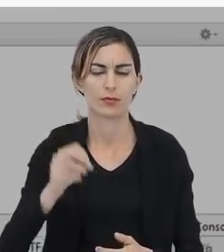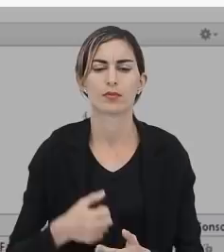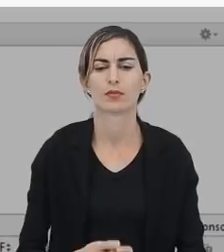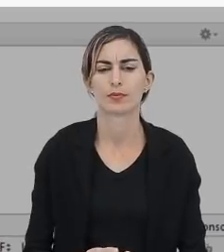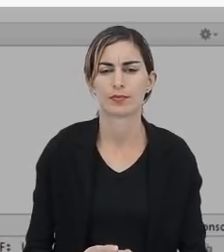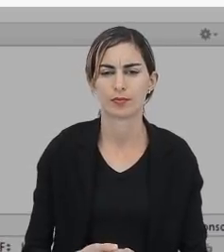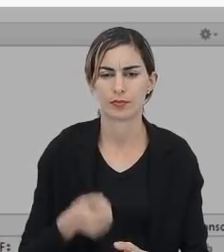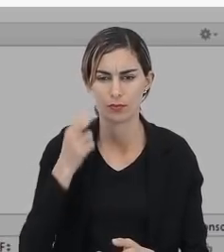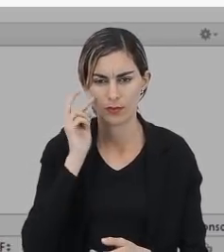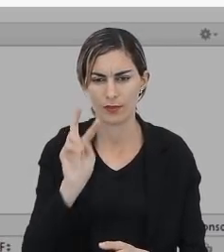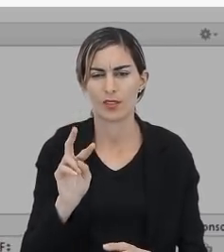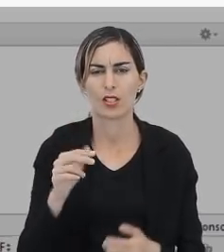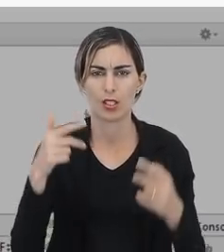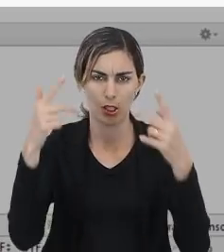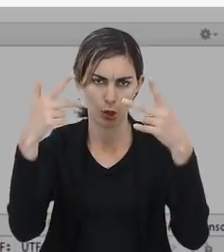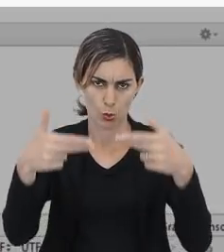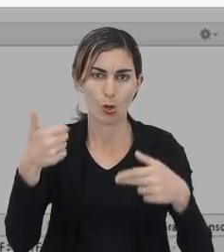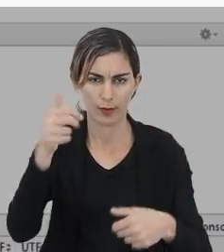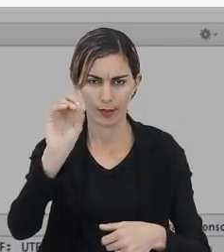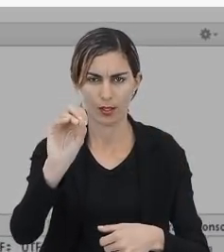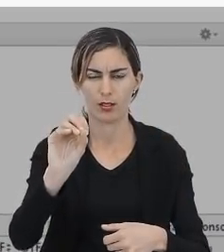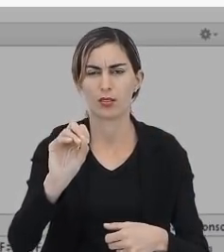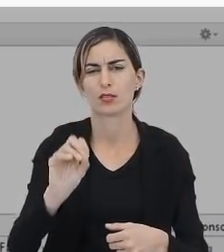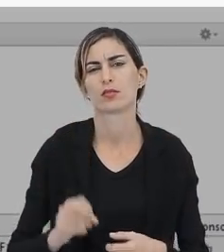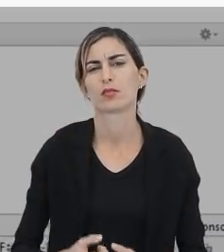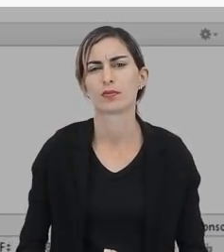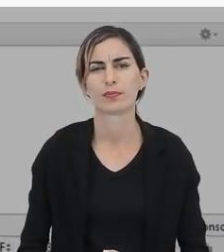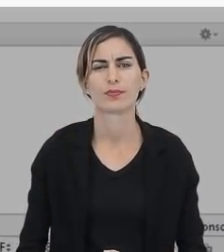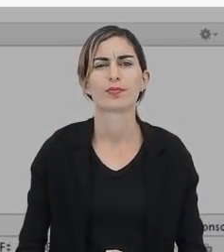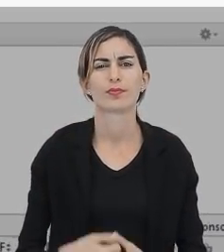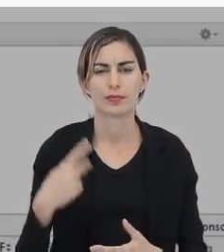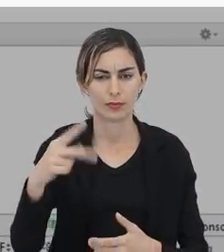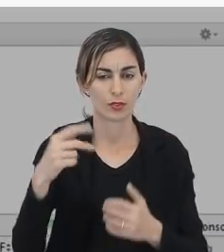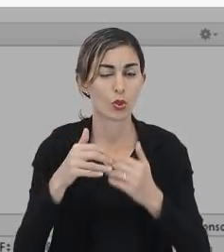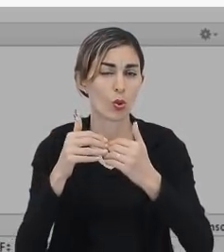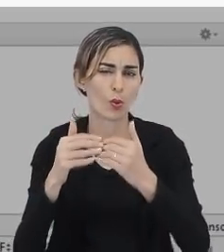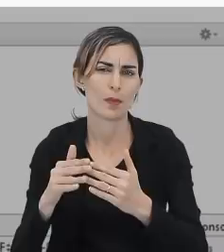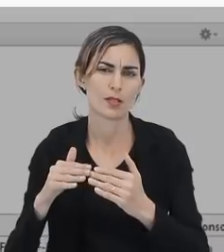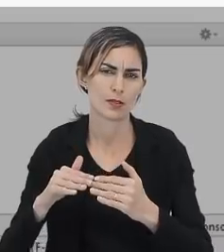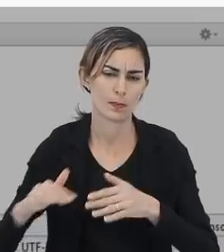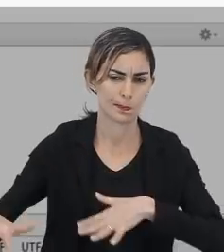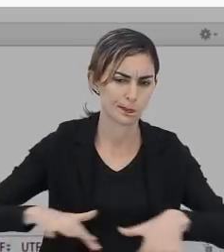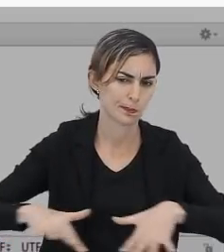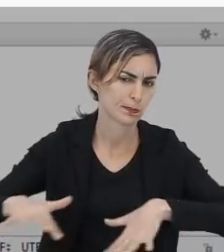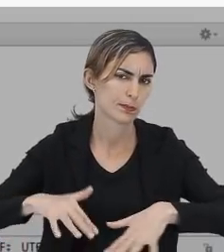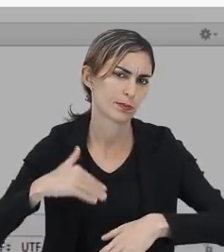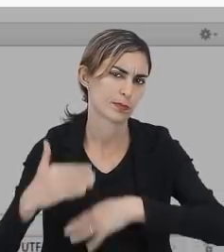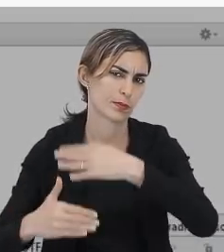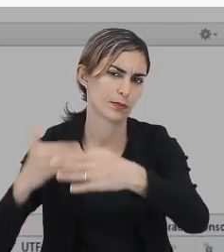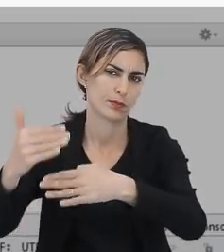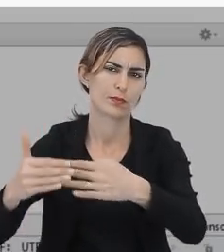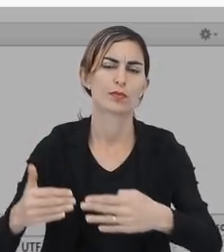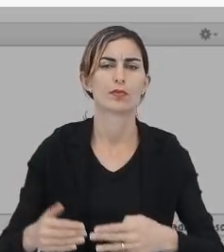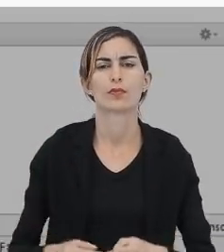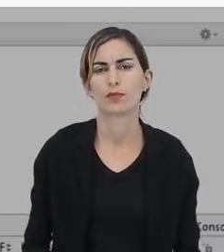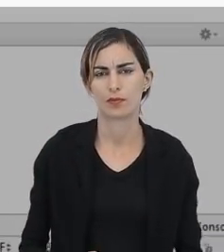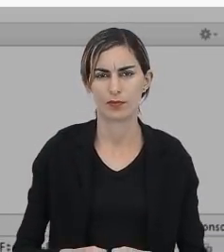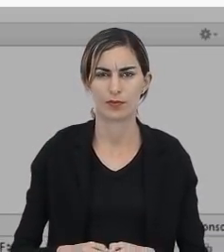10. Ou seja, se ele for igual a 10, ele começa a processar daqui